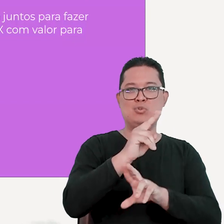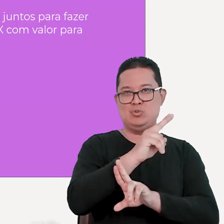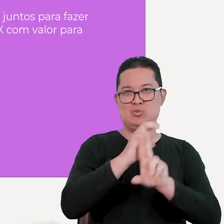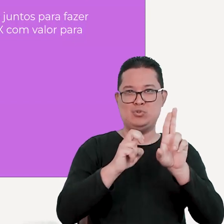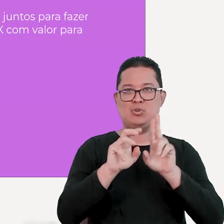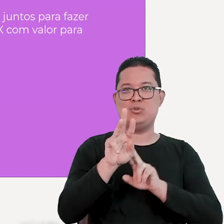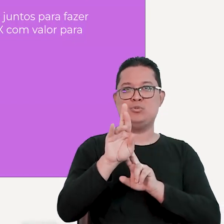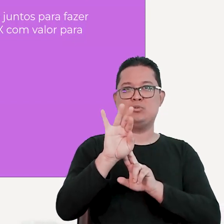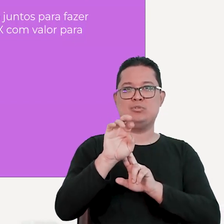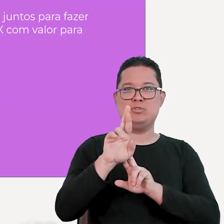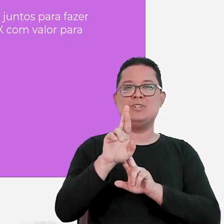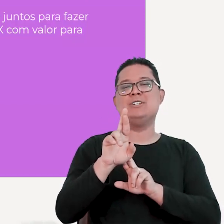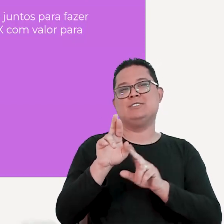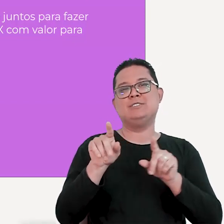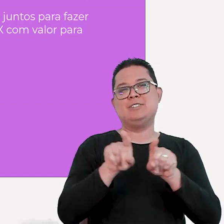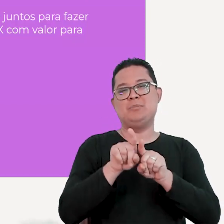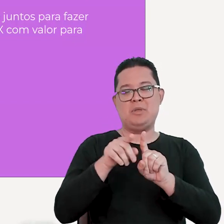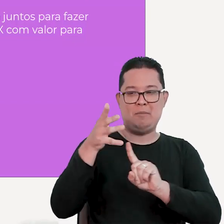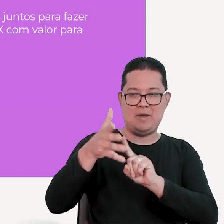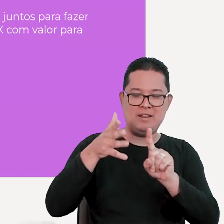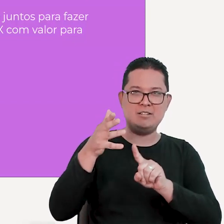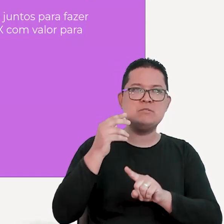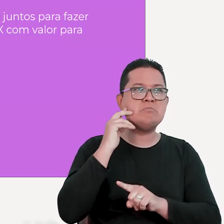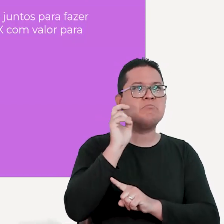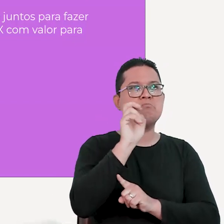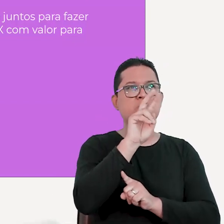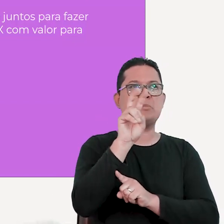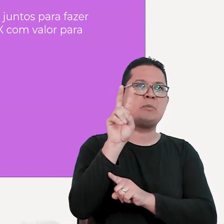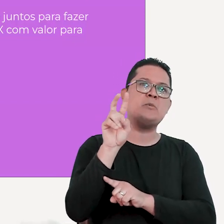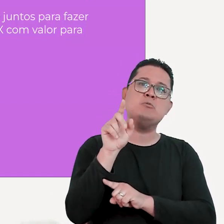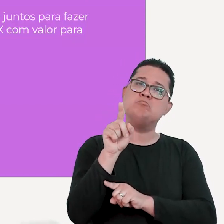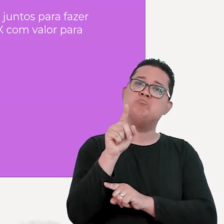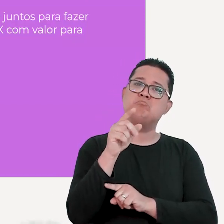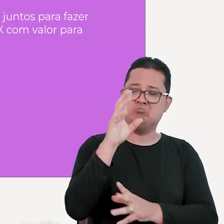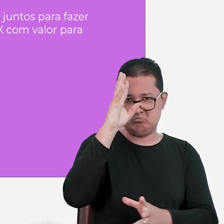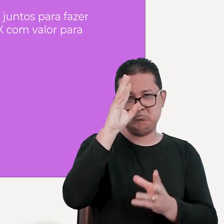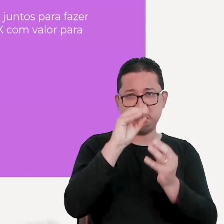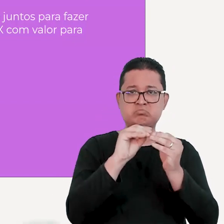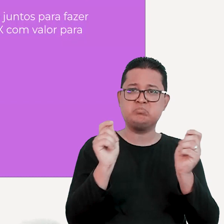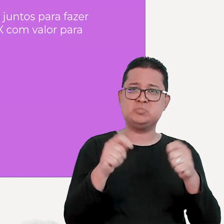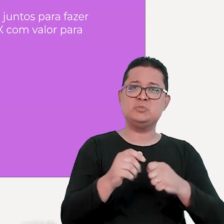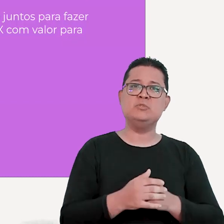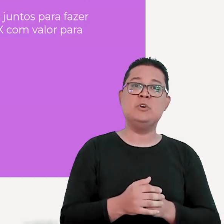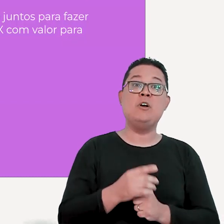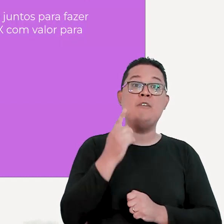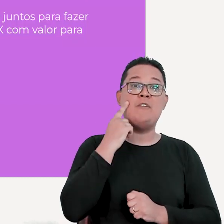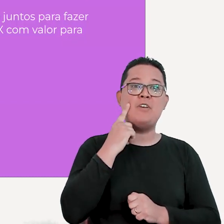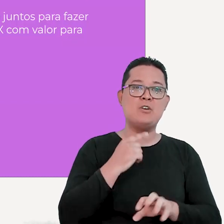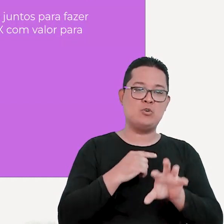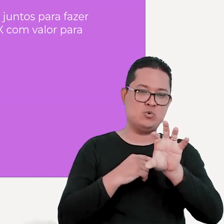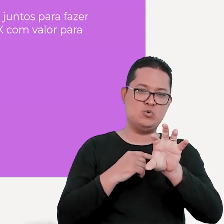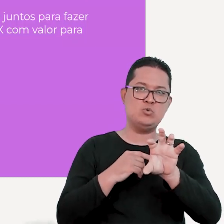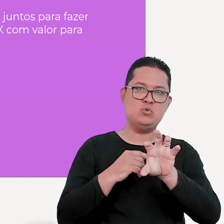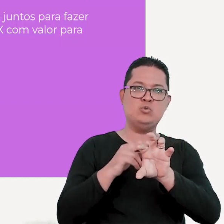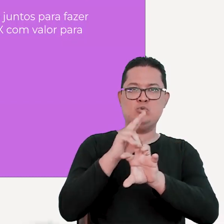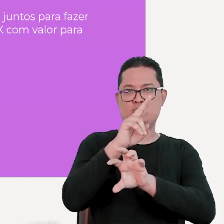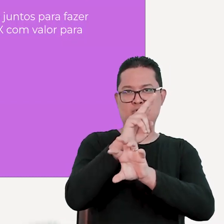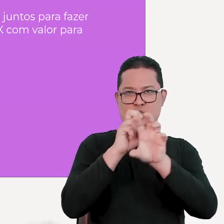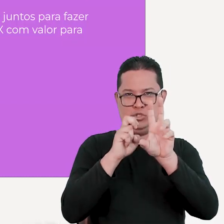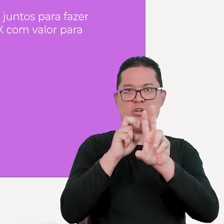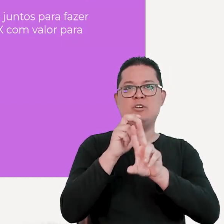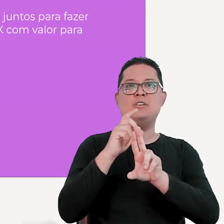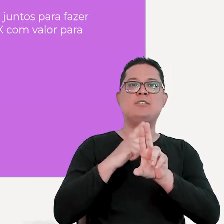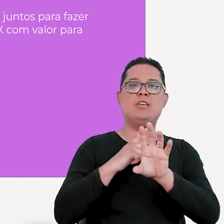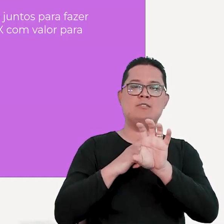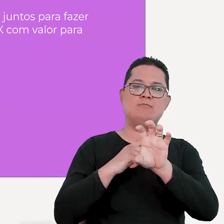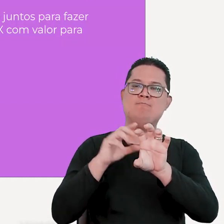eu gosto sempre de trazer nas minhas falas porque ele é bem didático. Como vocês podem ver, o grande universo de UX, ele tem 3